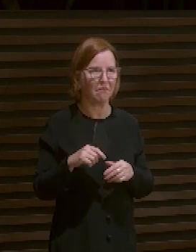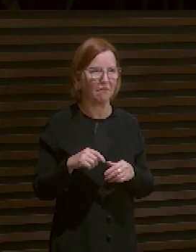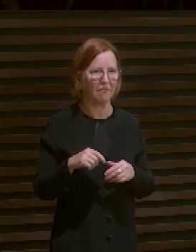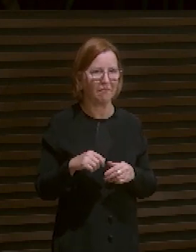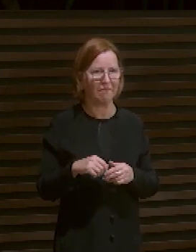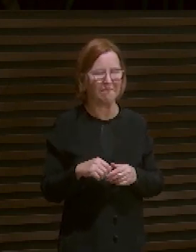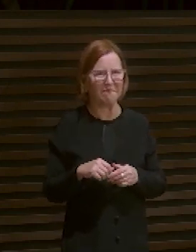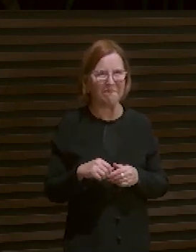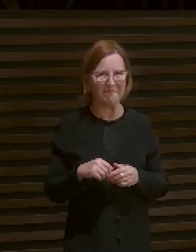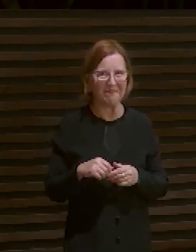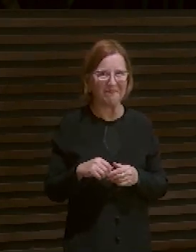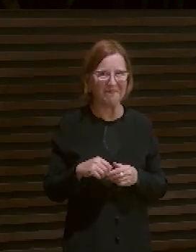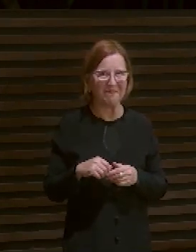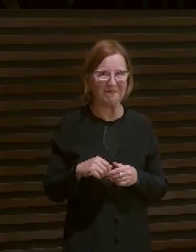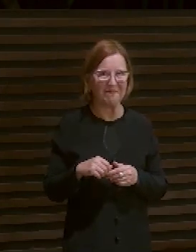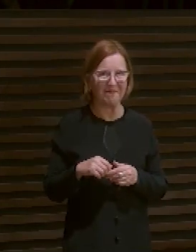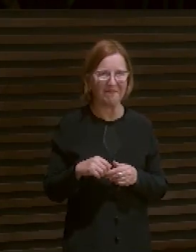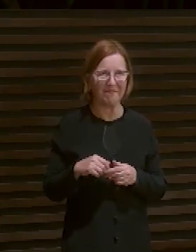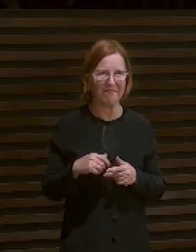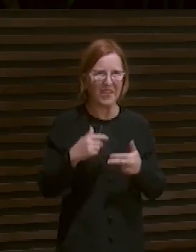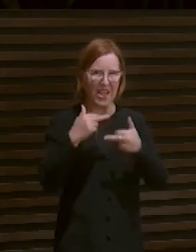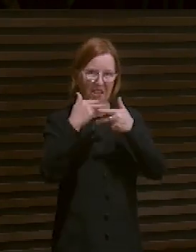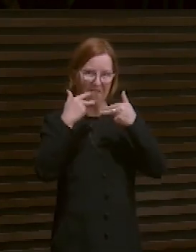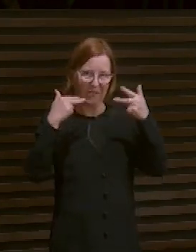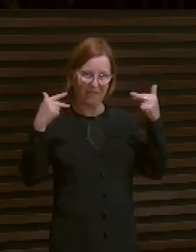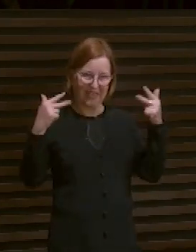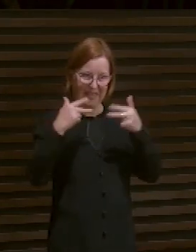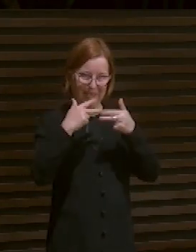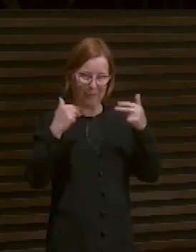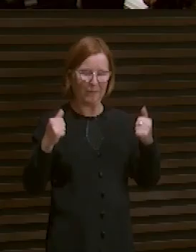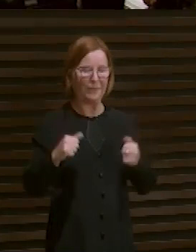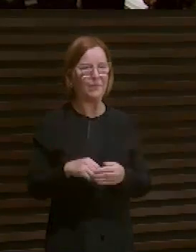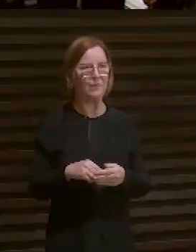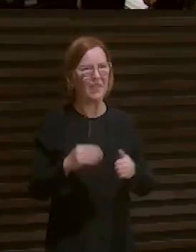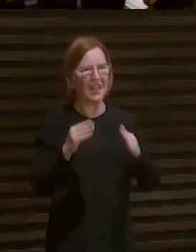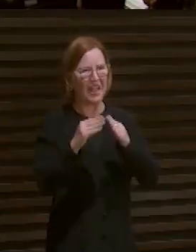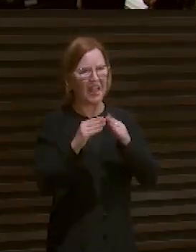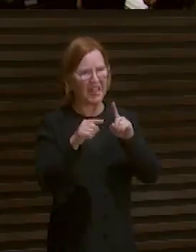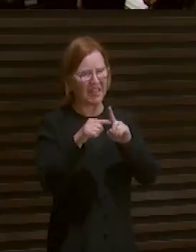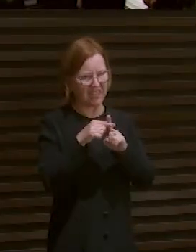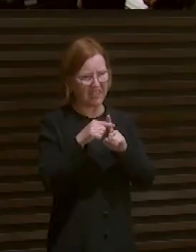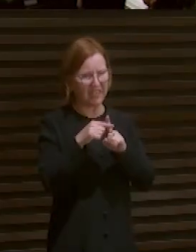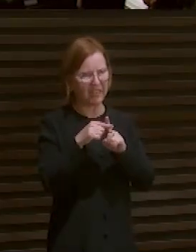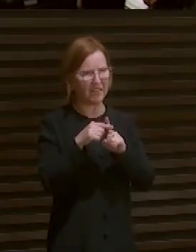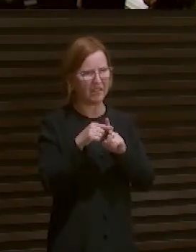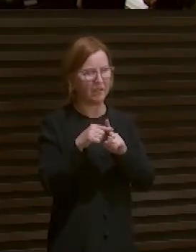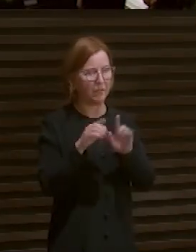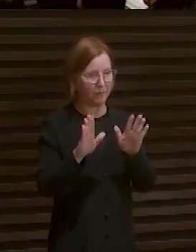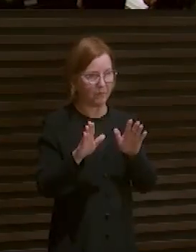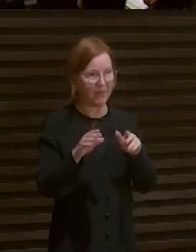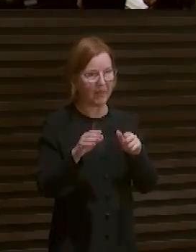Não, a igreja estava tendo retrocesso. A igreja estava passando, a igreja que eu estou